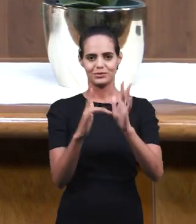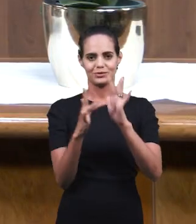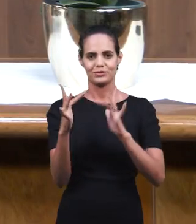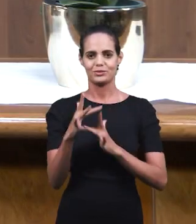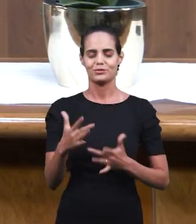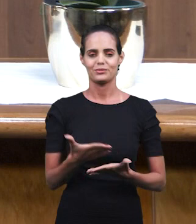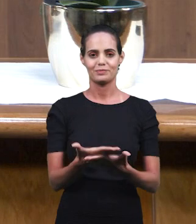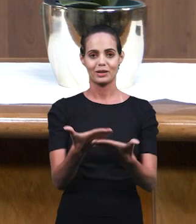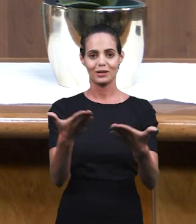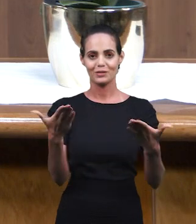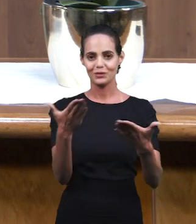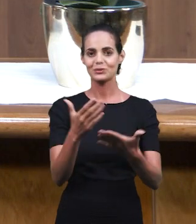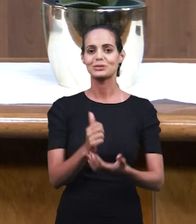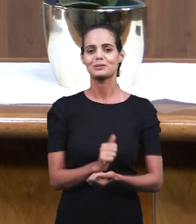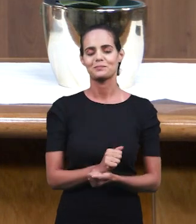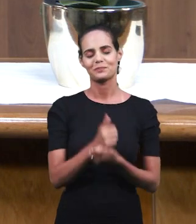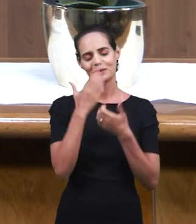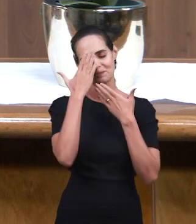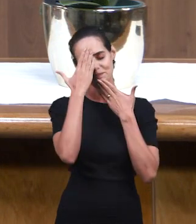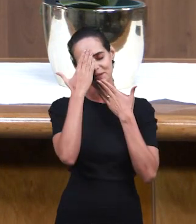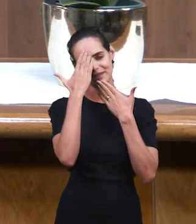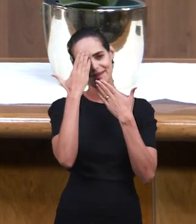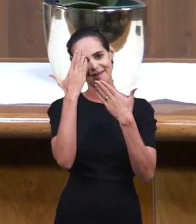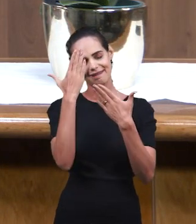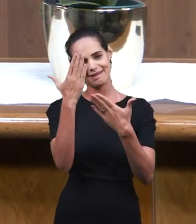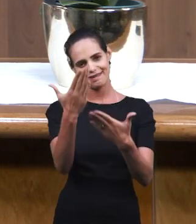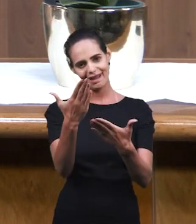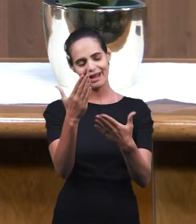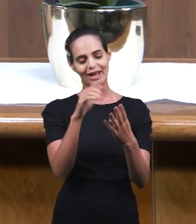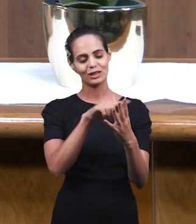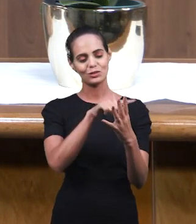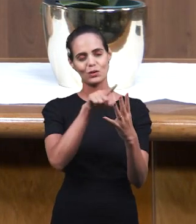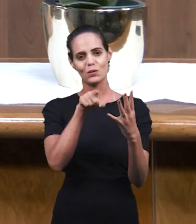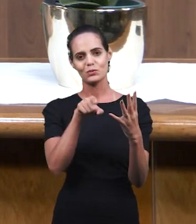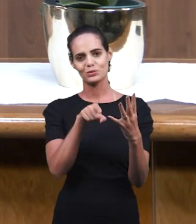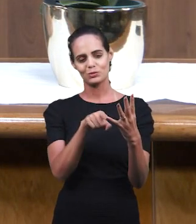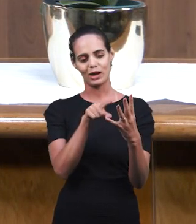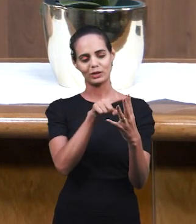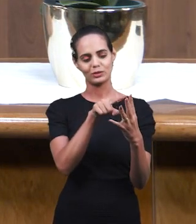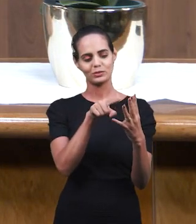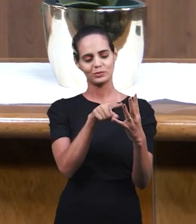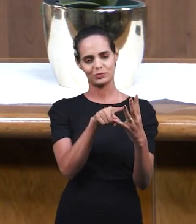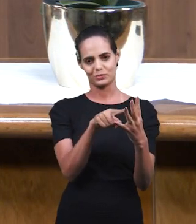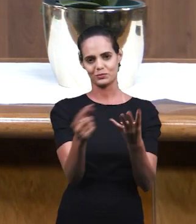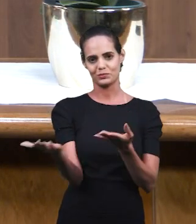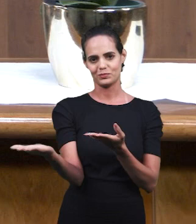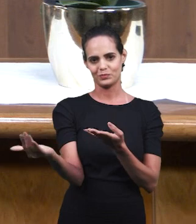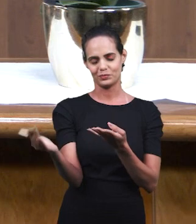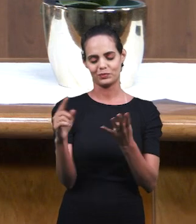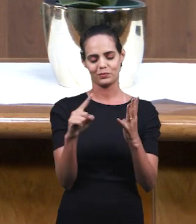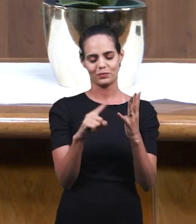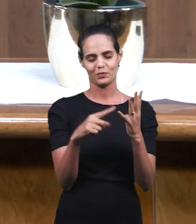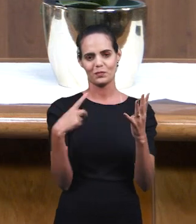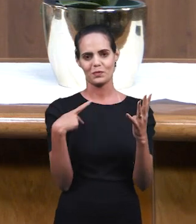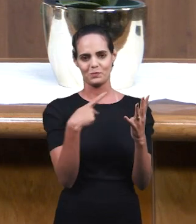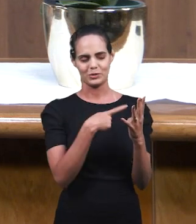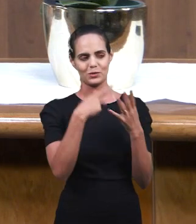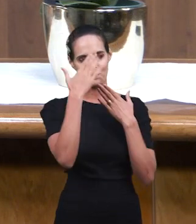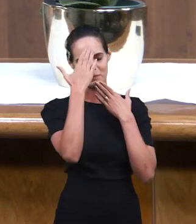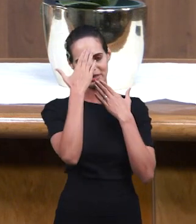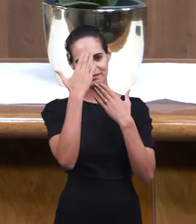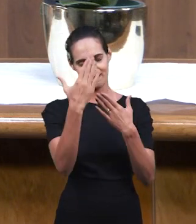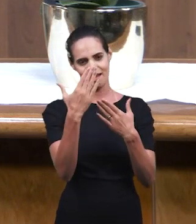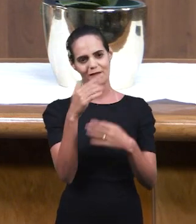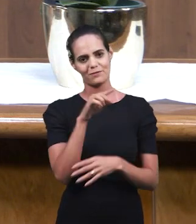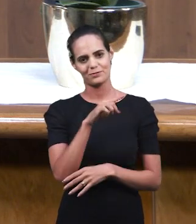a Jesus. Obrigado aos queridos irmãos Daniel, Catarine e Felipe, também ao pastor Michal, pela participação